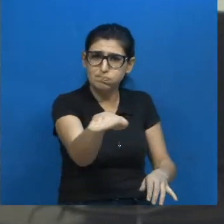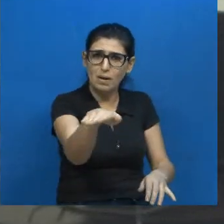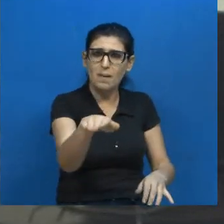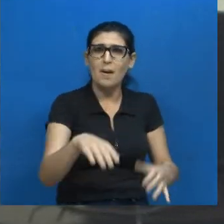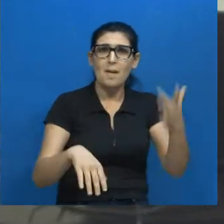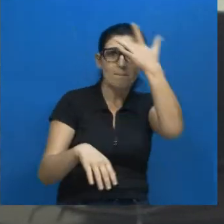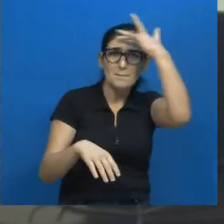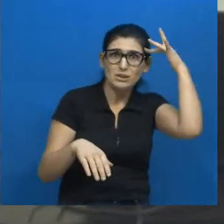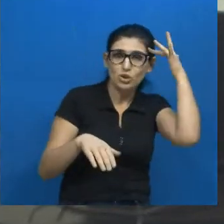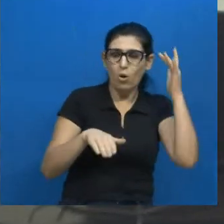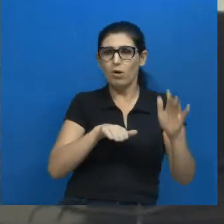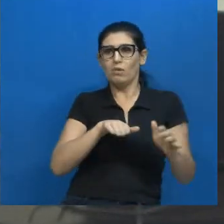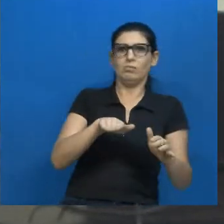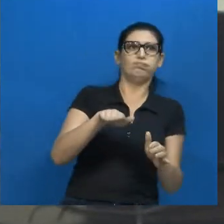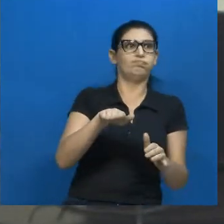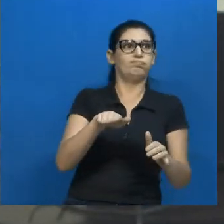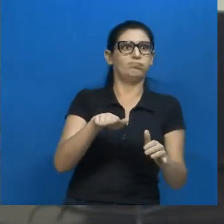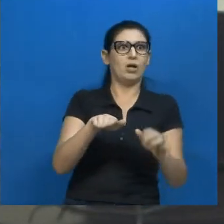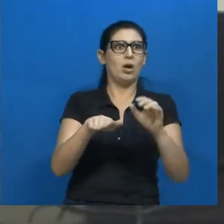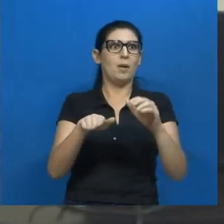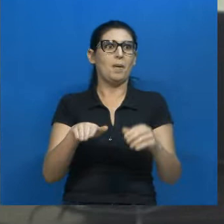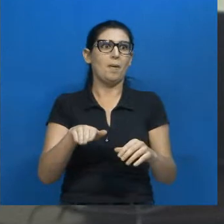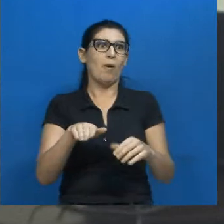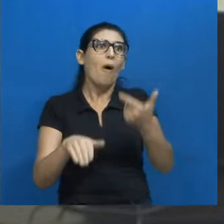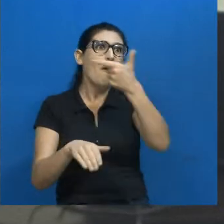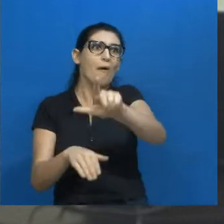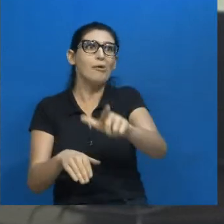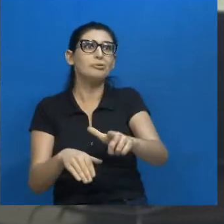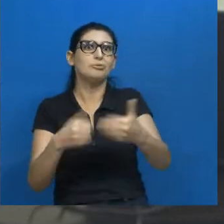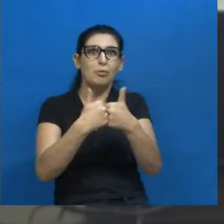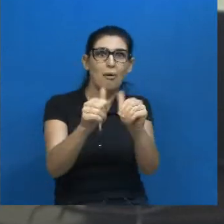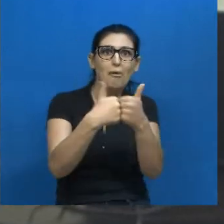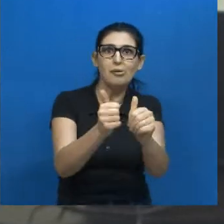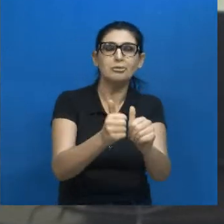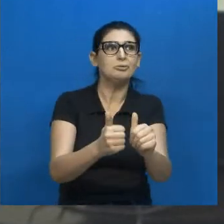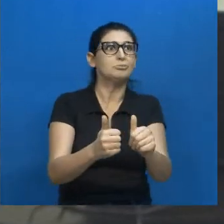não fica mais no meio do caminho. Ele vai até o Pedramar.